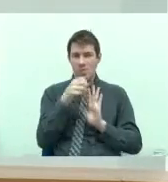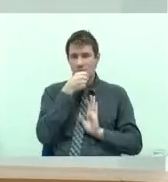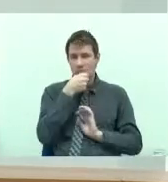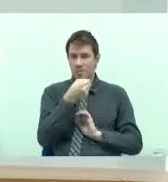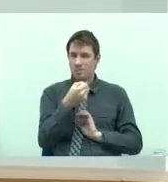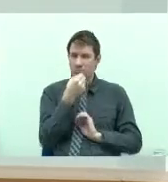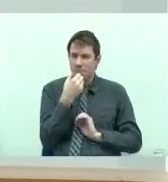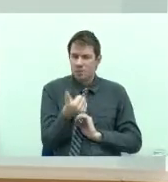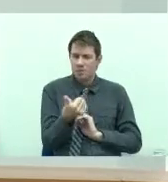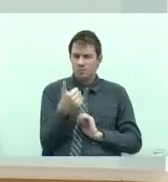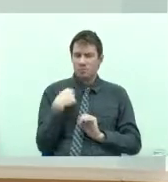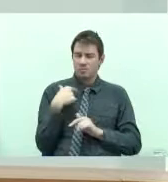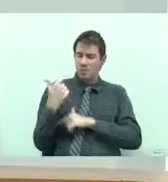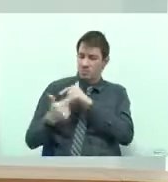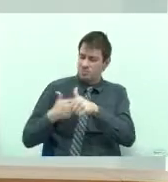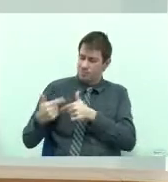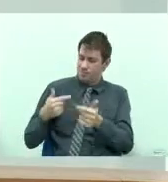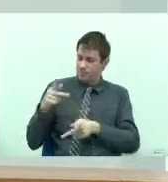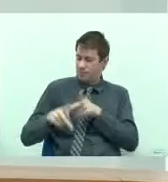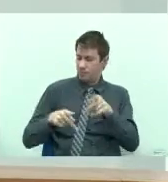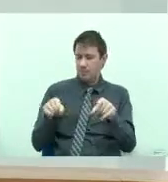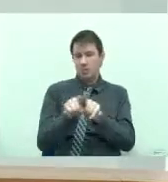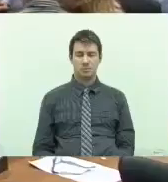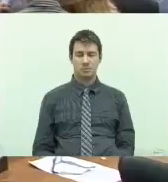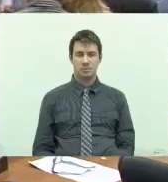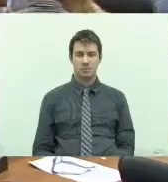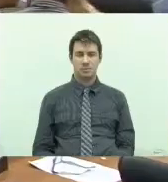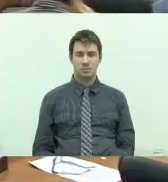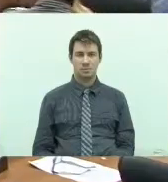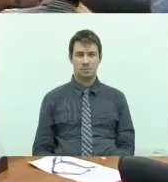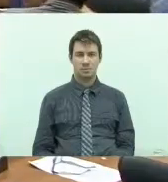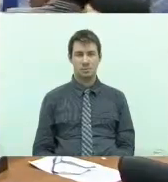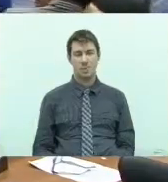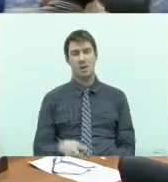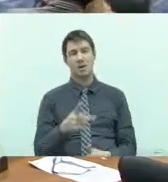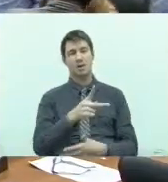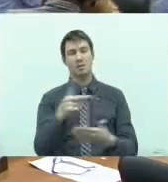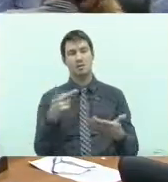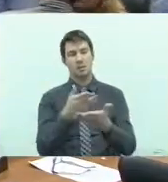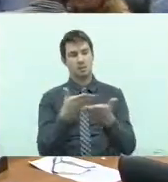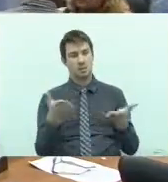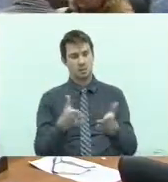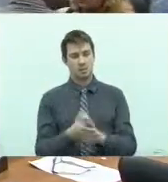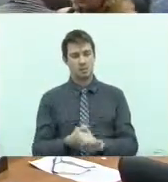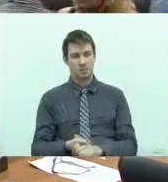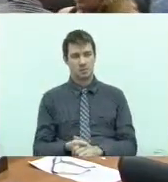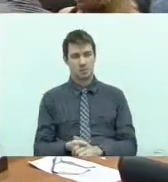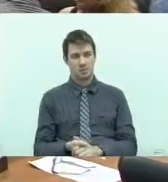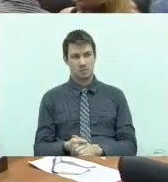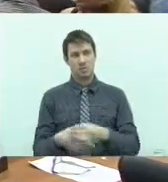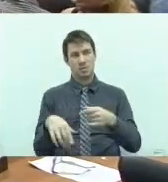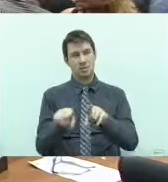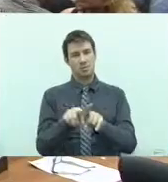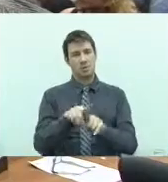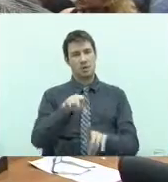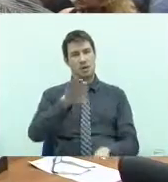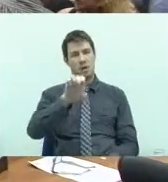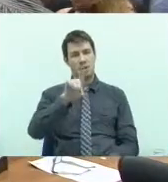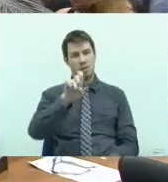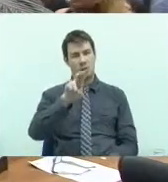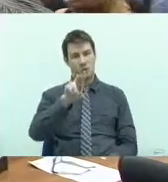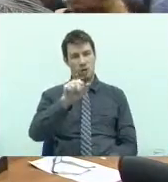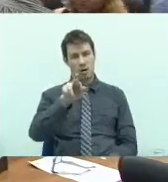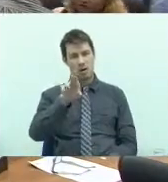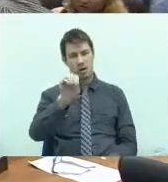serviços públicos e pelo bem da cidade de Guarulhos. Senhor presidente, Eduardo Soltura,